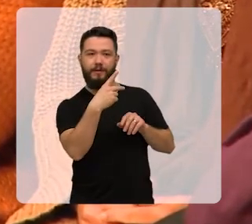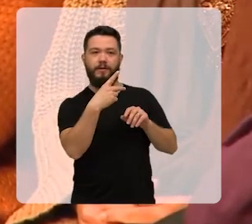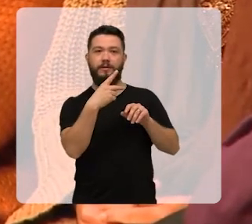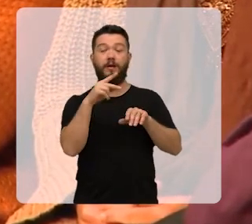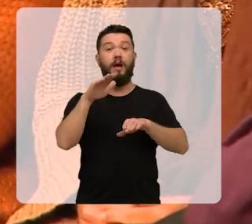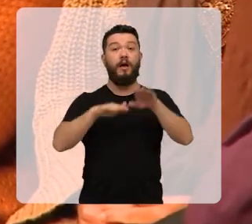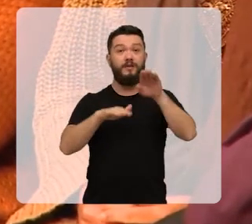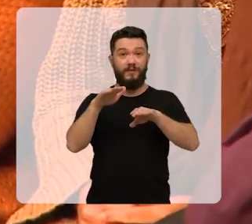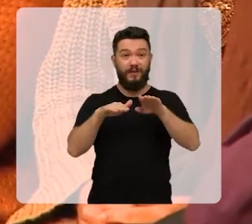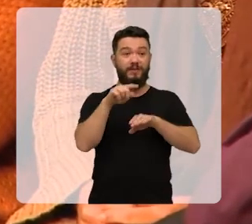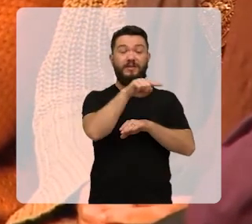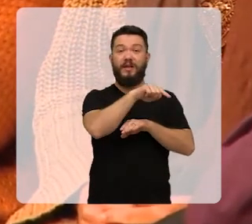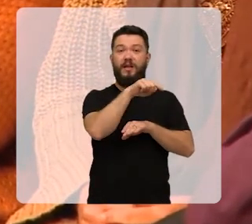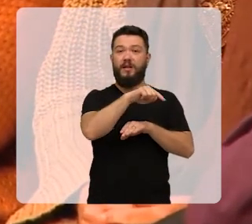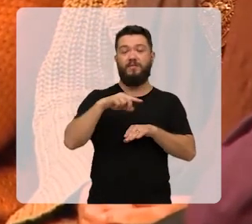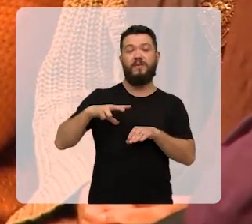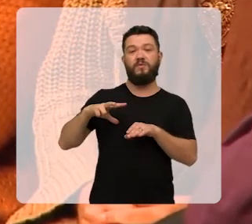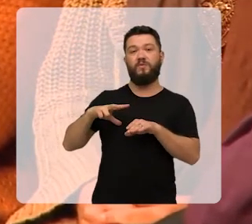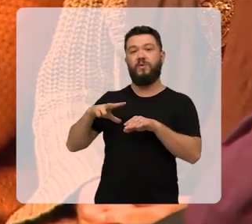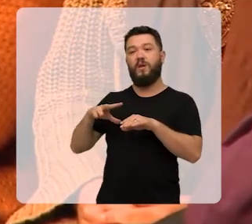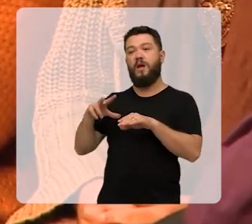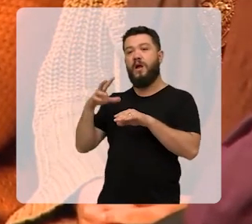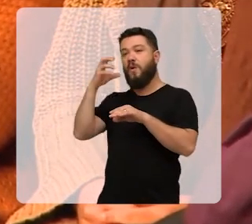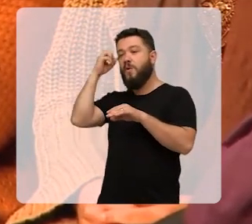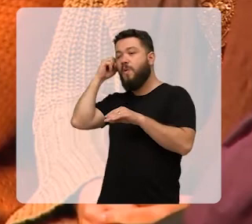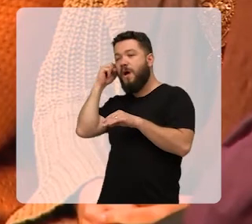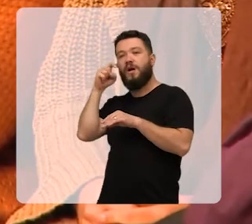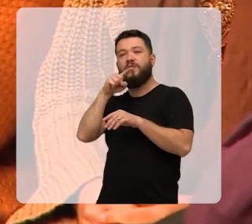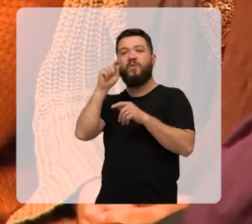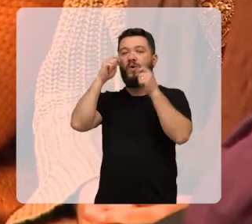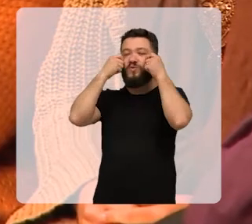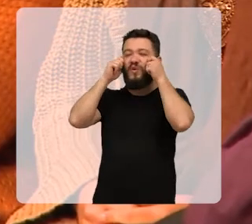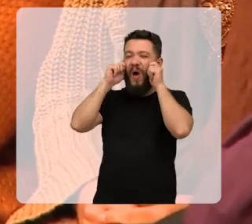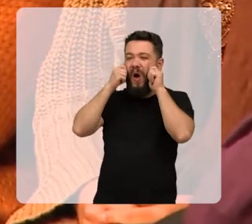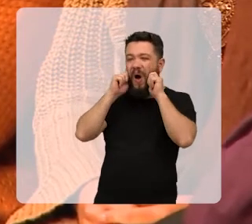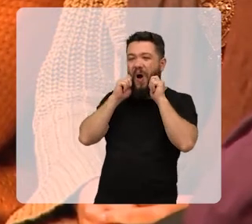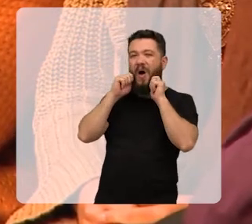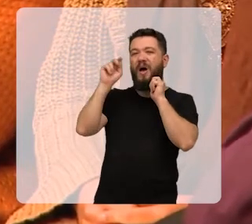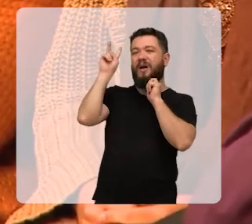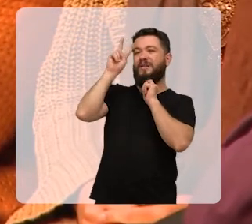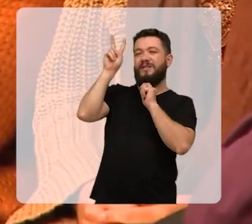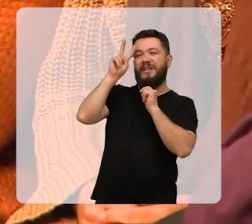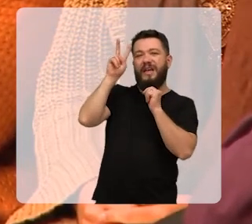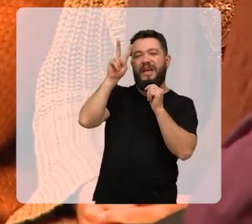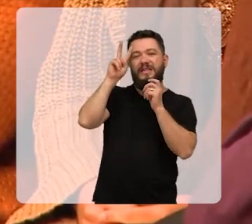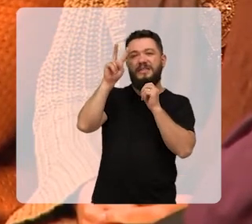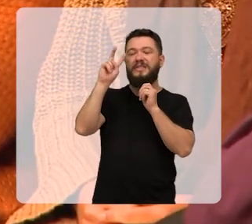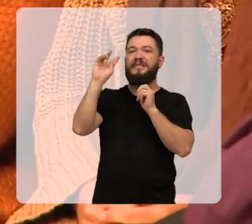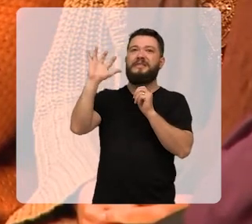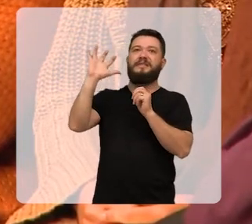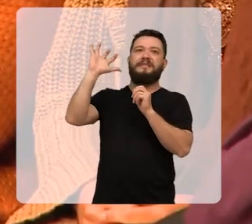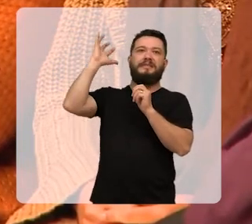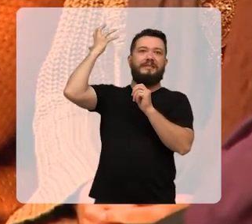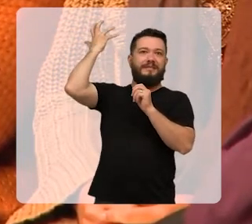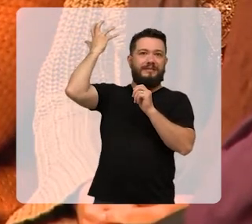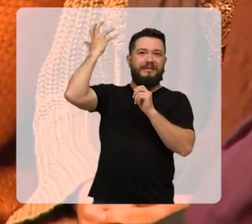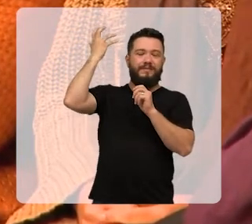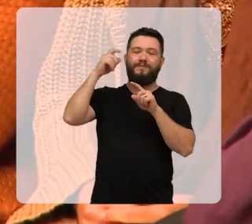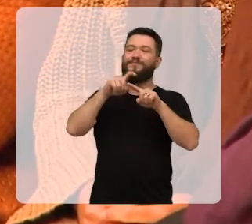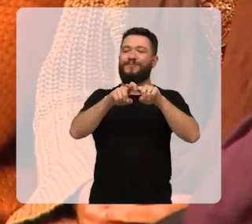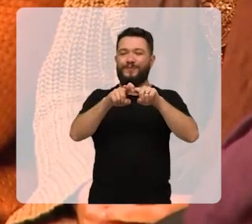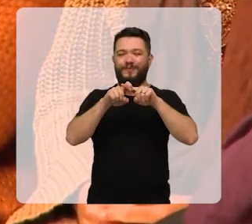às vezes chora nas minhas obras com essas lembranças não é é por isso que